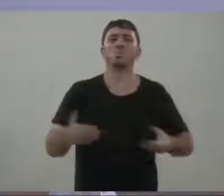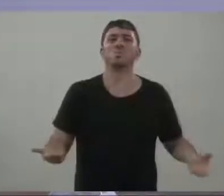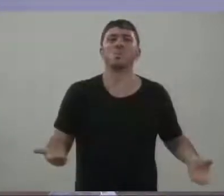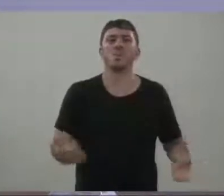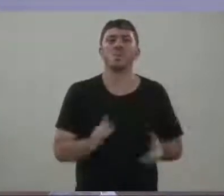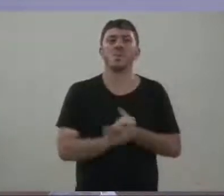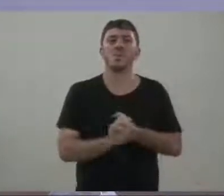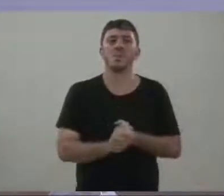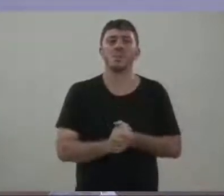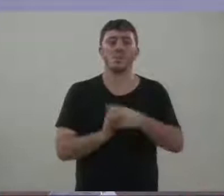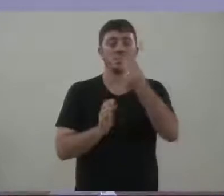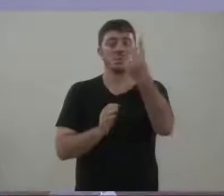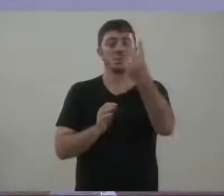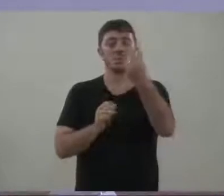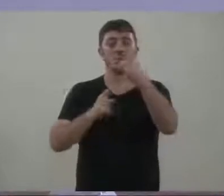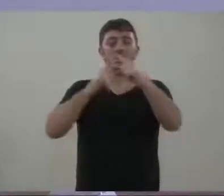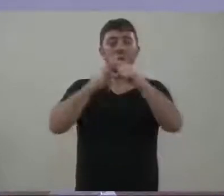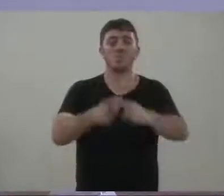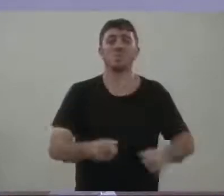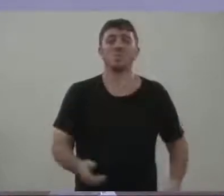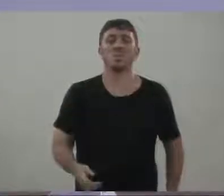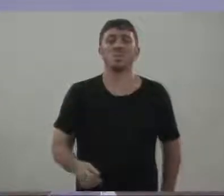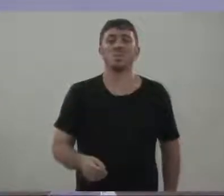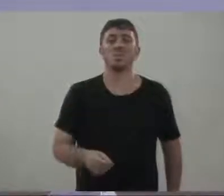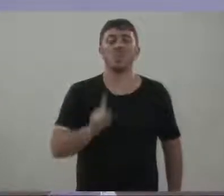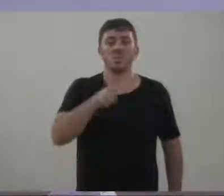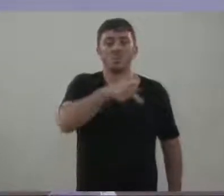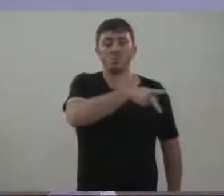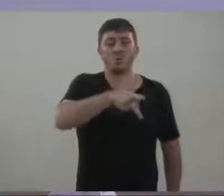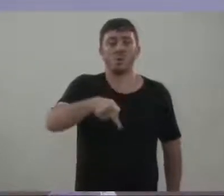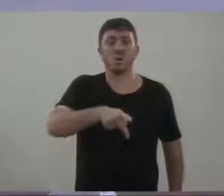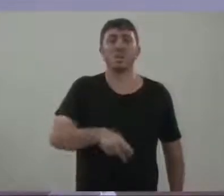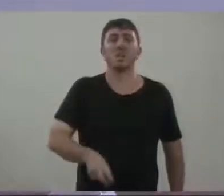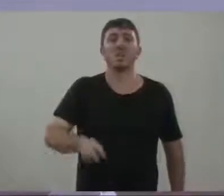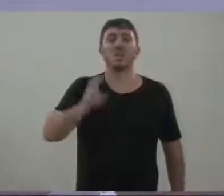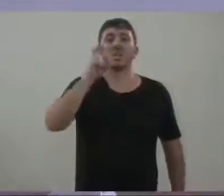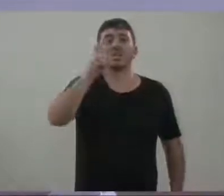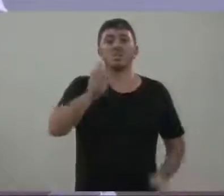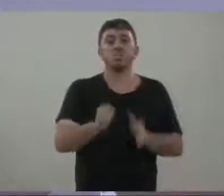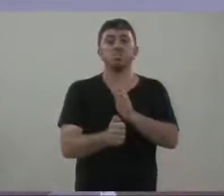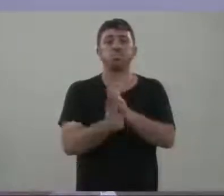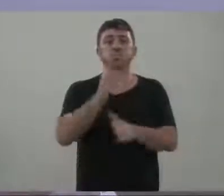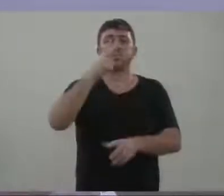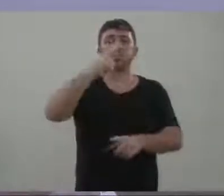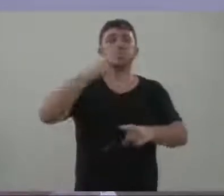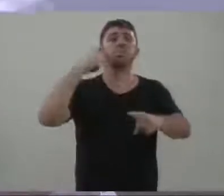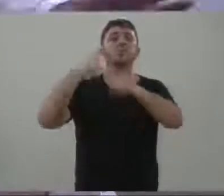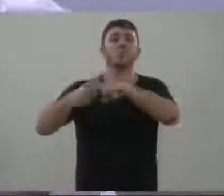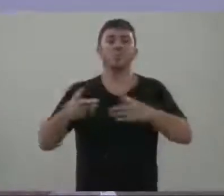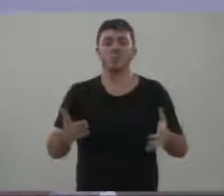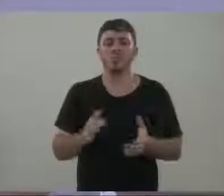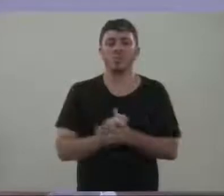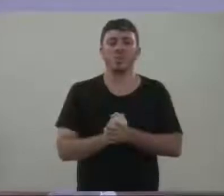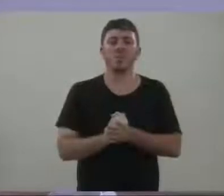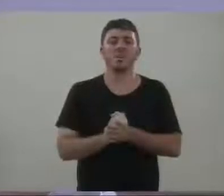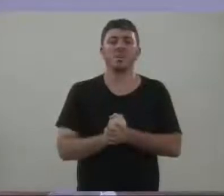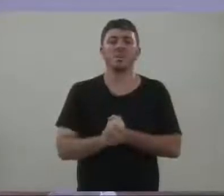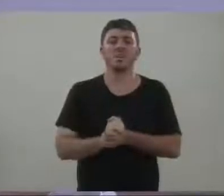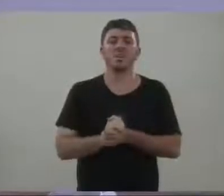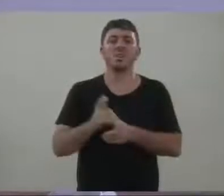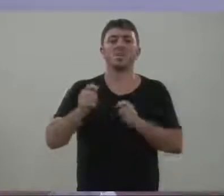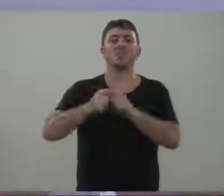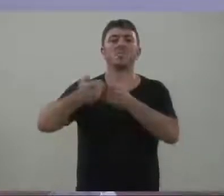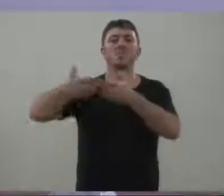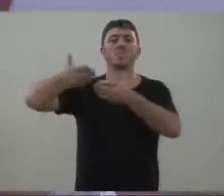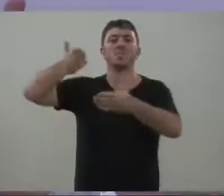ser presidente, imagina 2. 5 mandatos. 5 mandatos. Então o que ele fez nos outros mandatos não vale nada.